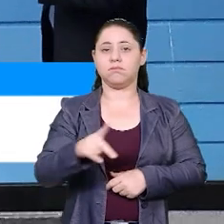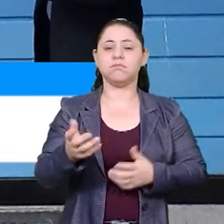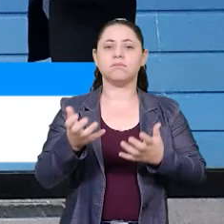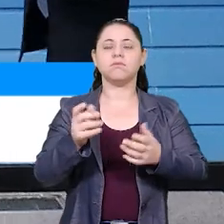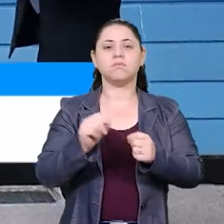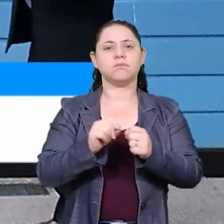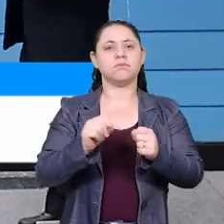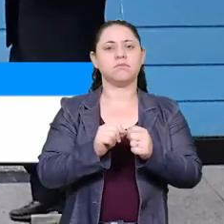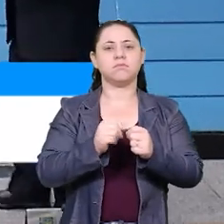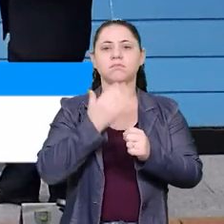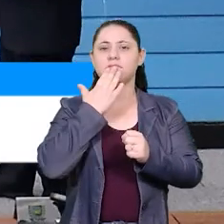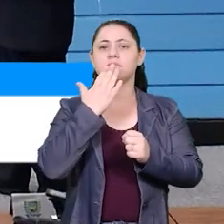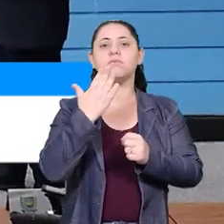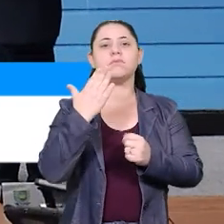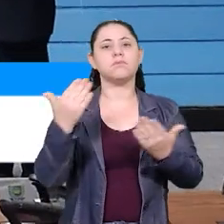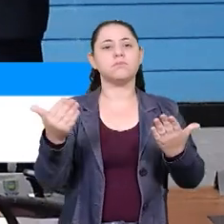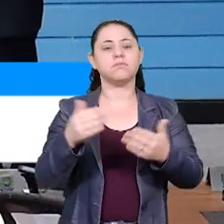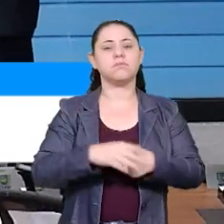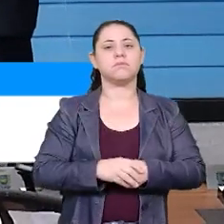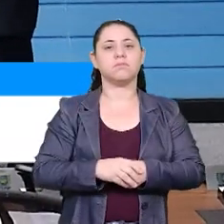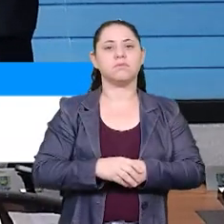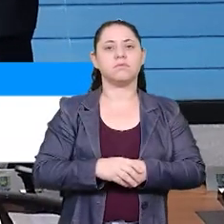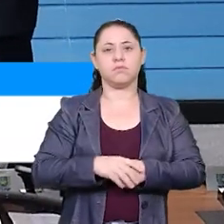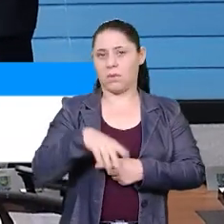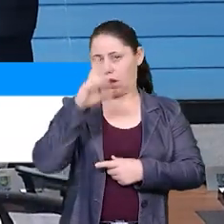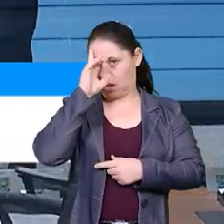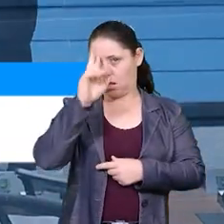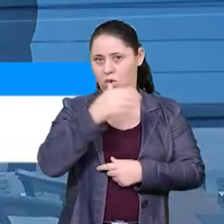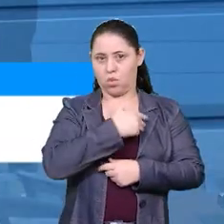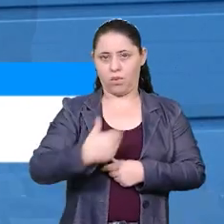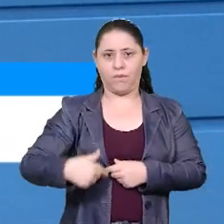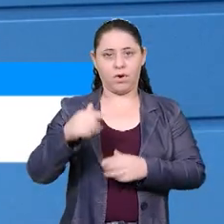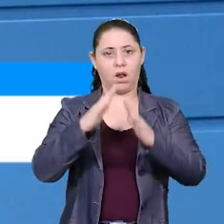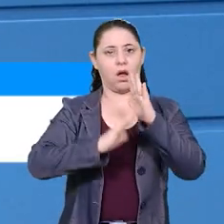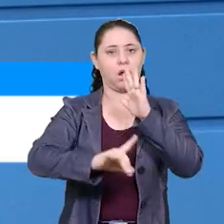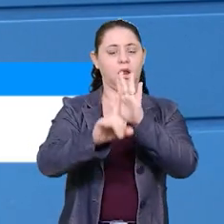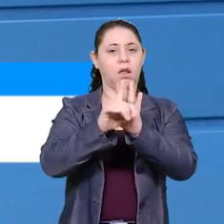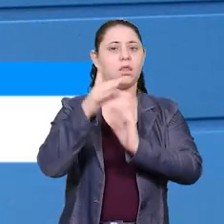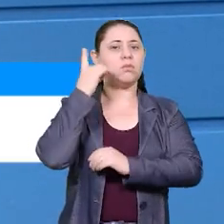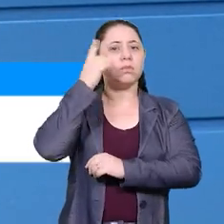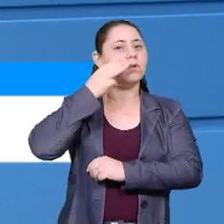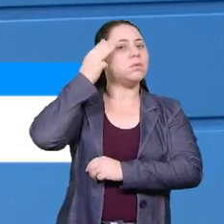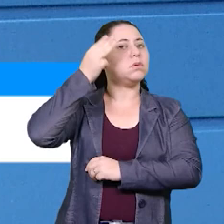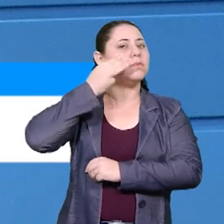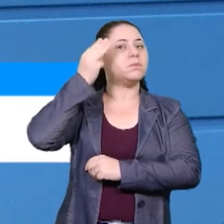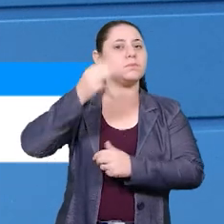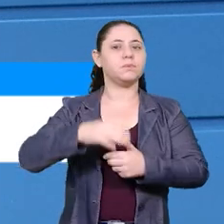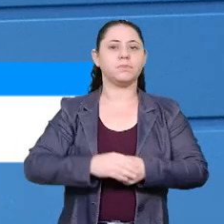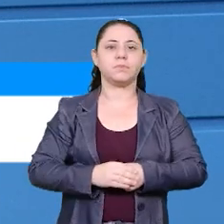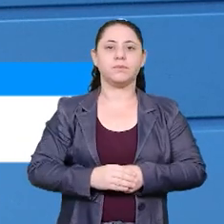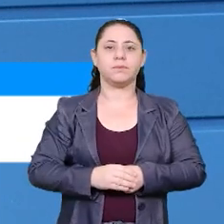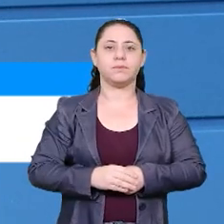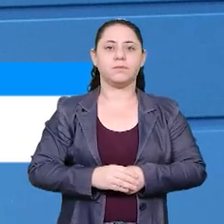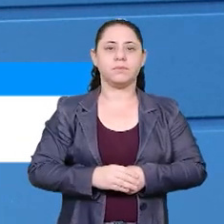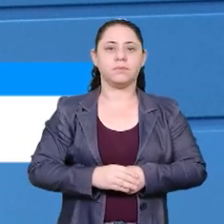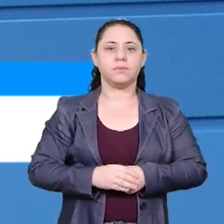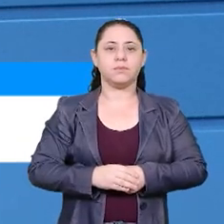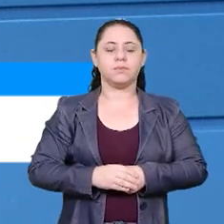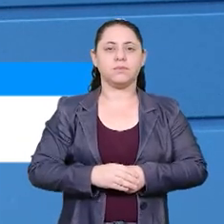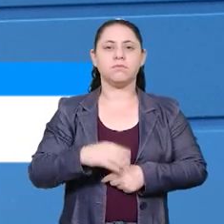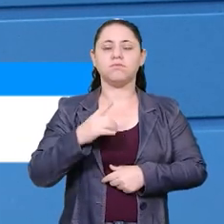senhor presidente eu gostaria de fazer uma solicitação a nossa líder do Governo na casa deputada Mara caseiro